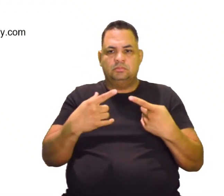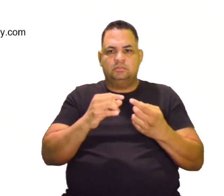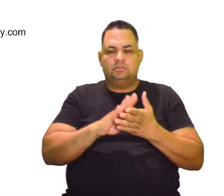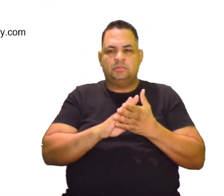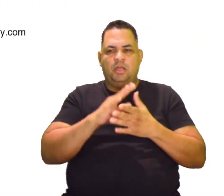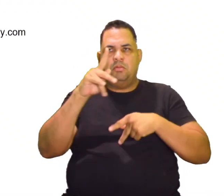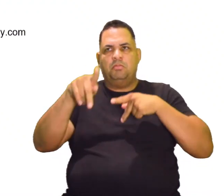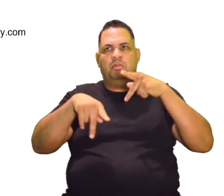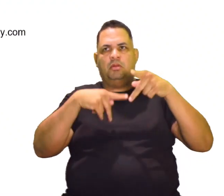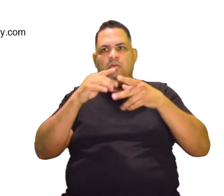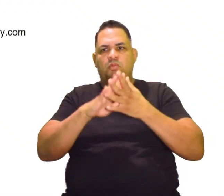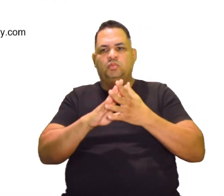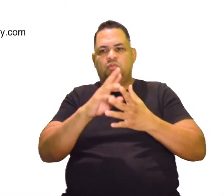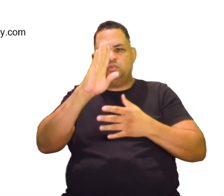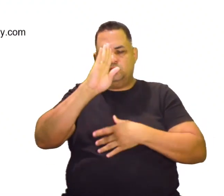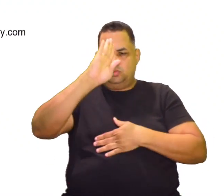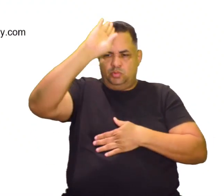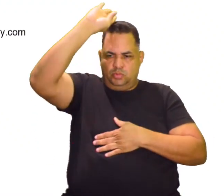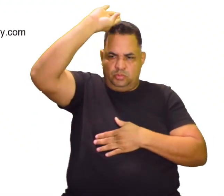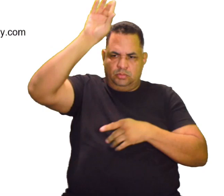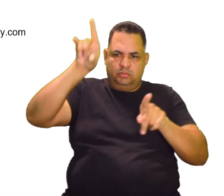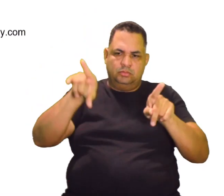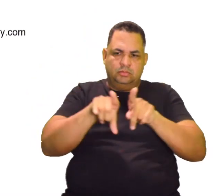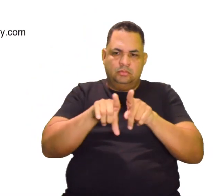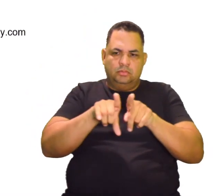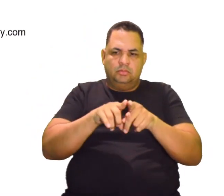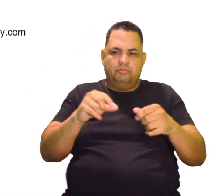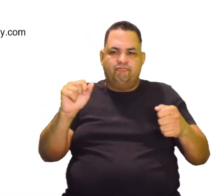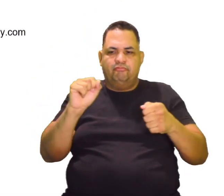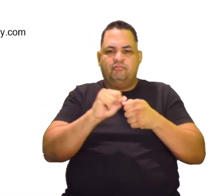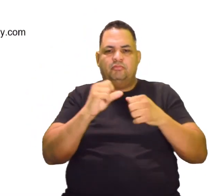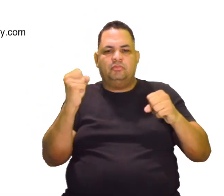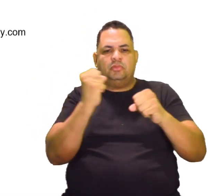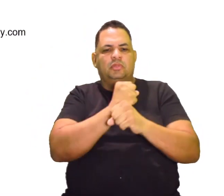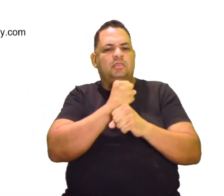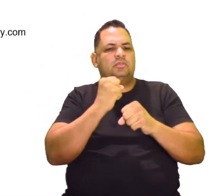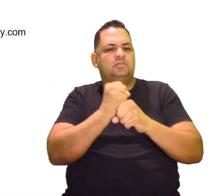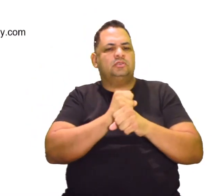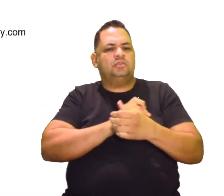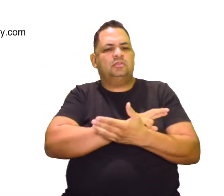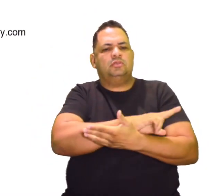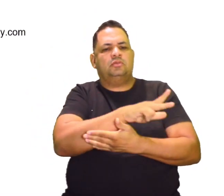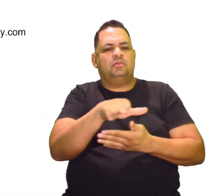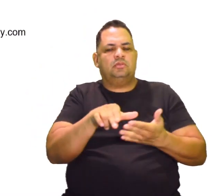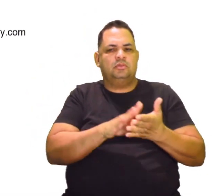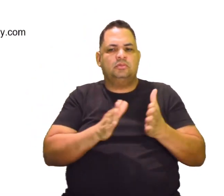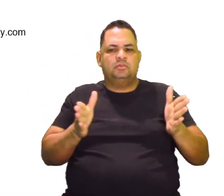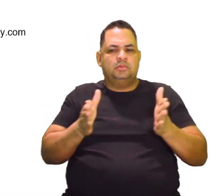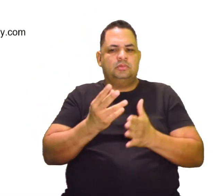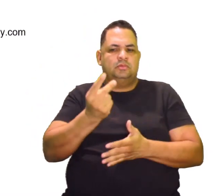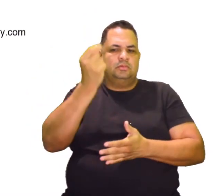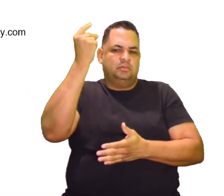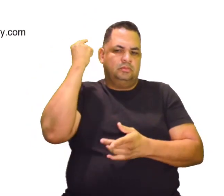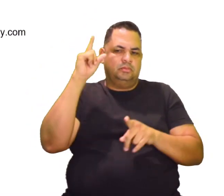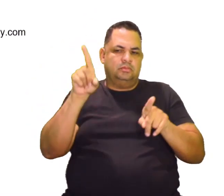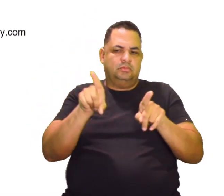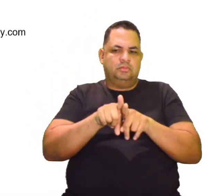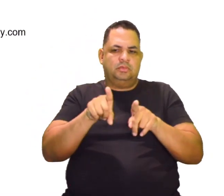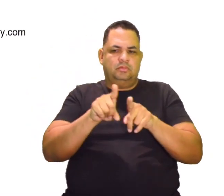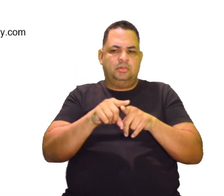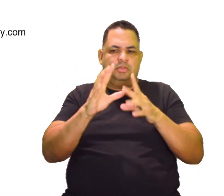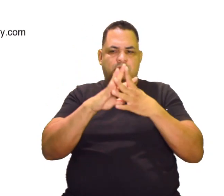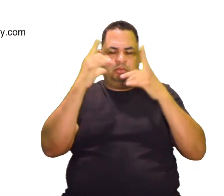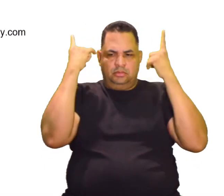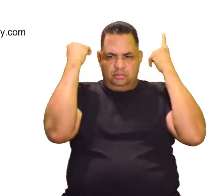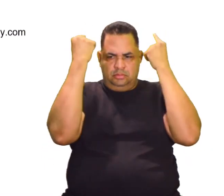romanos também tiveram muitas construções, né, nesse período aí antigo, como também os gregos, as